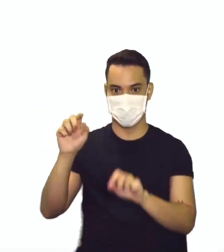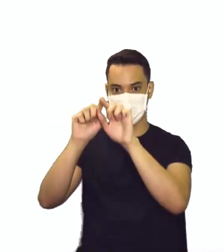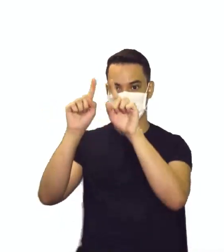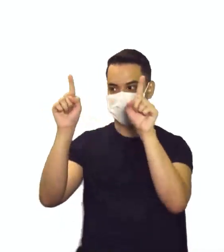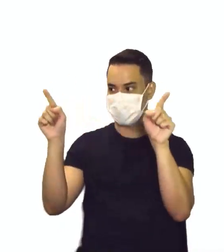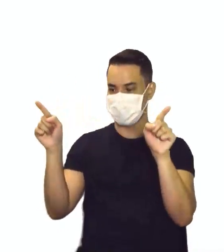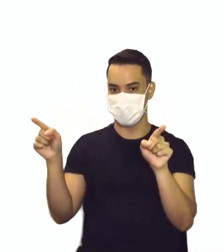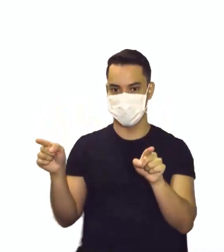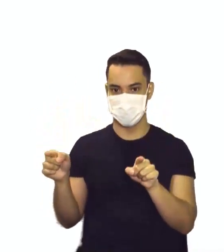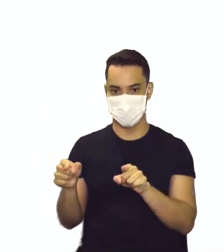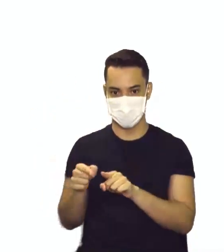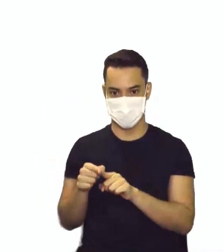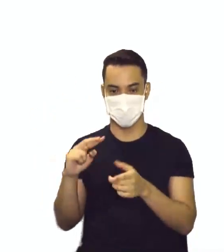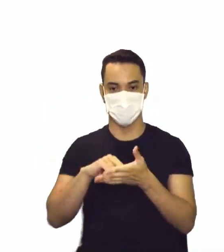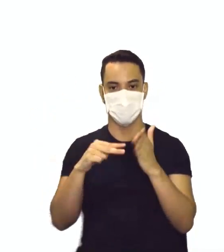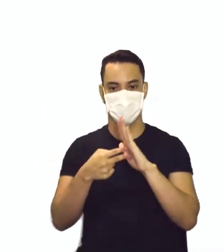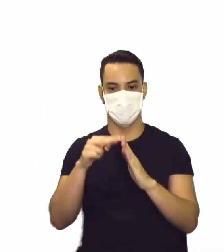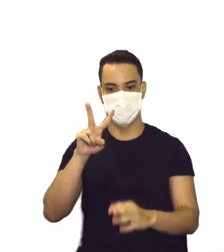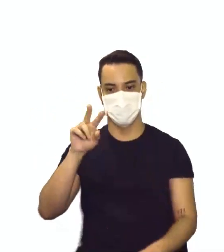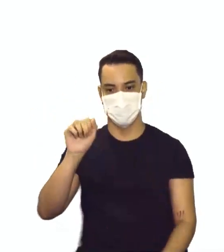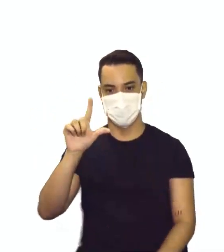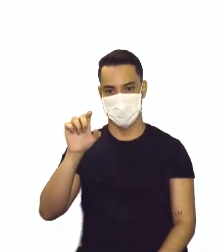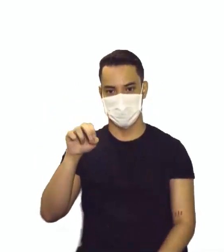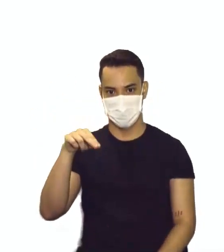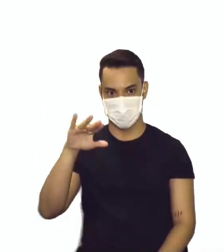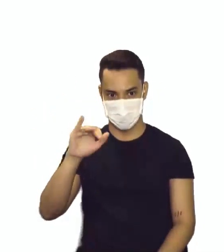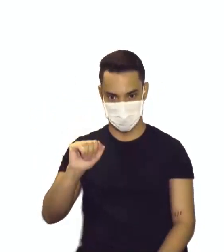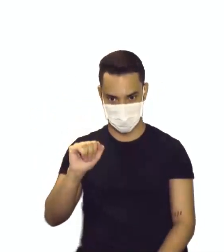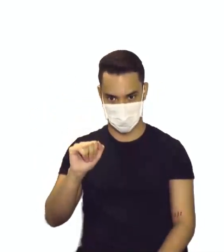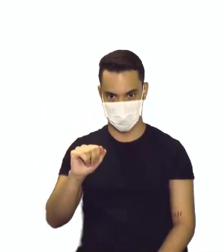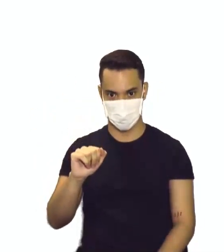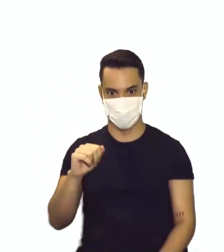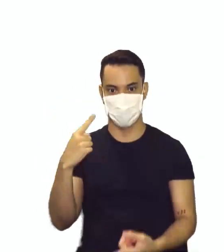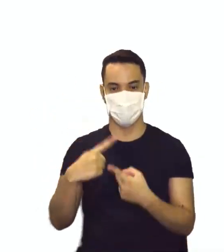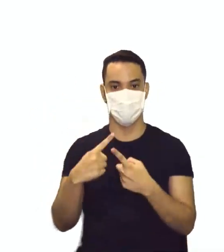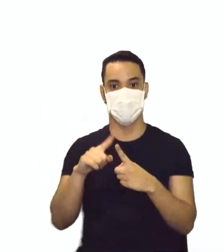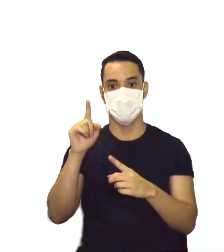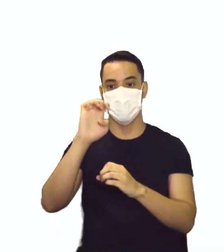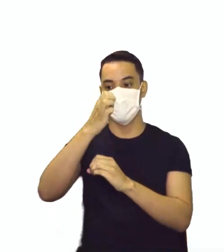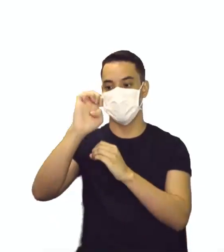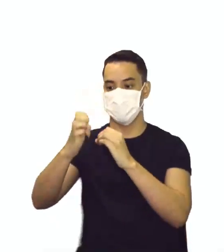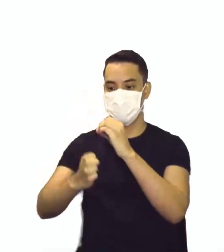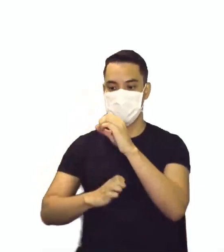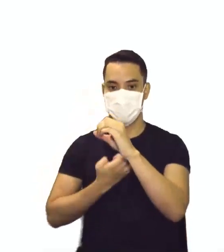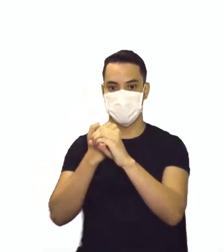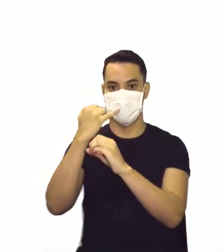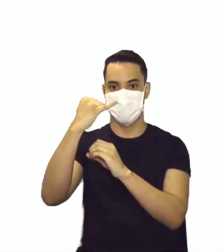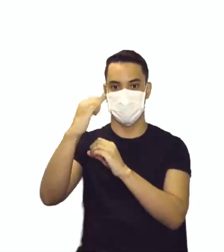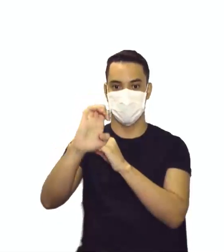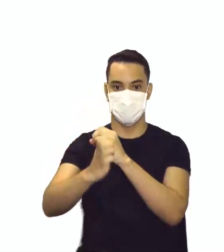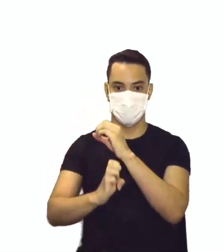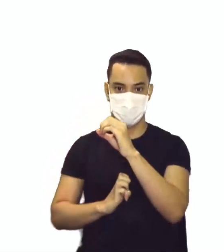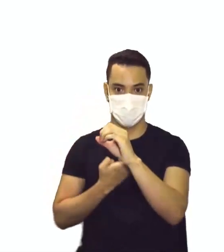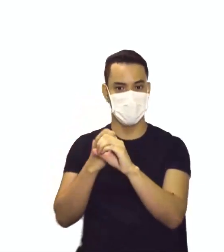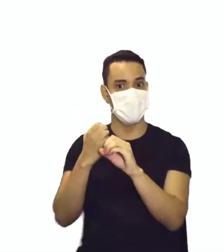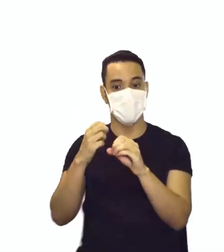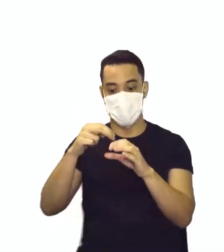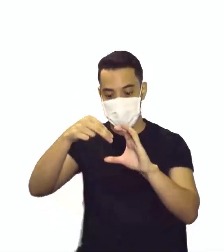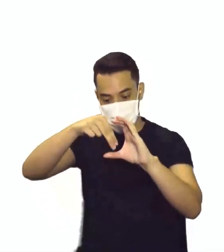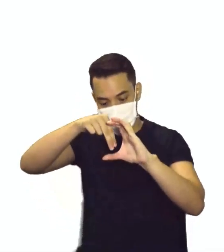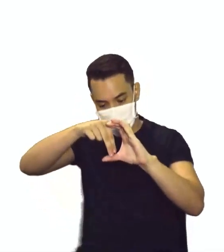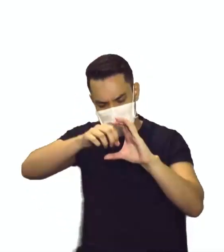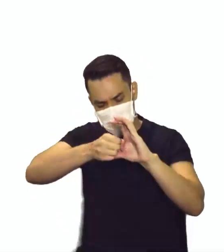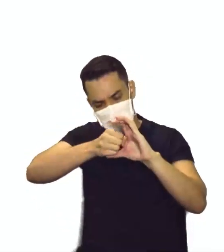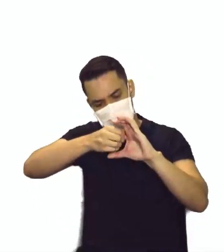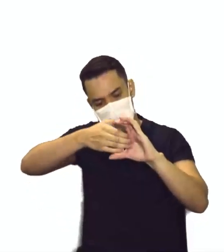aqui, ok? Nos condutores, essa última camadinha aqui, ó, ela é bem distante do núcleo, ok?